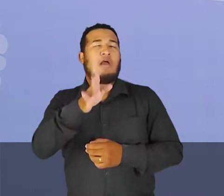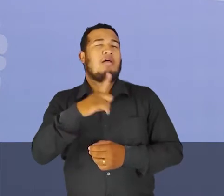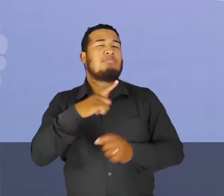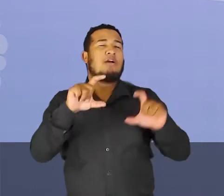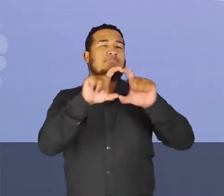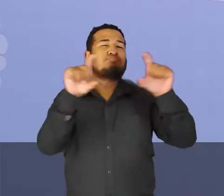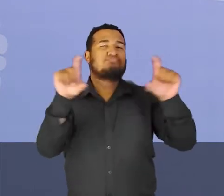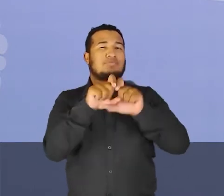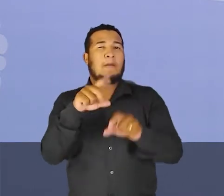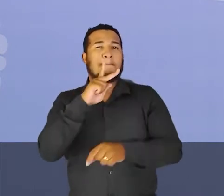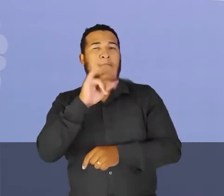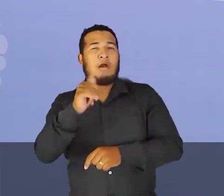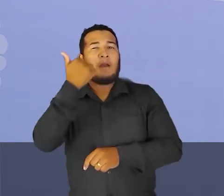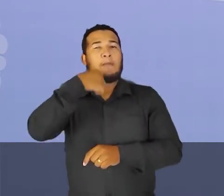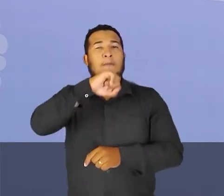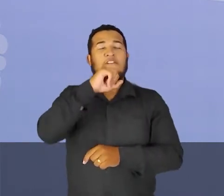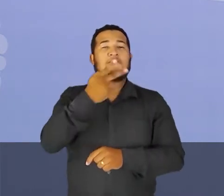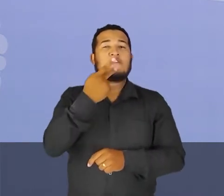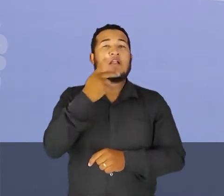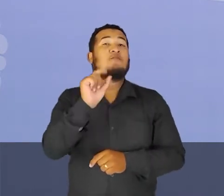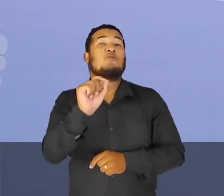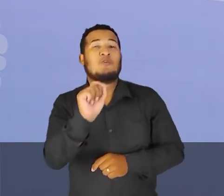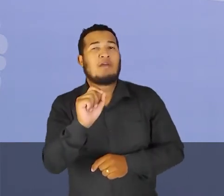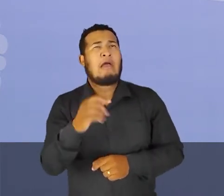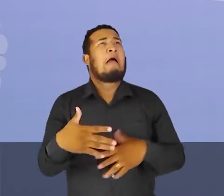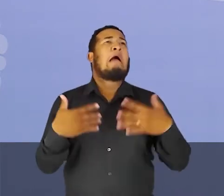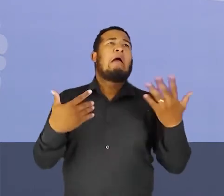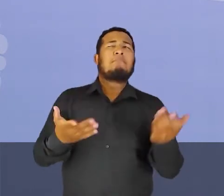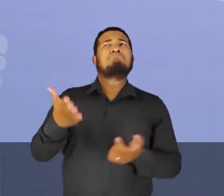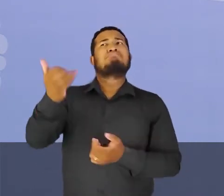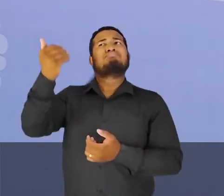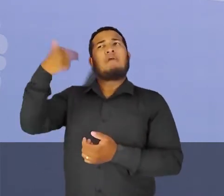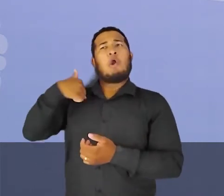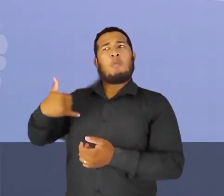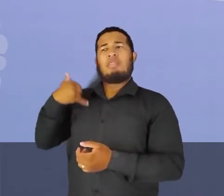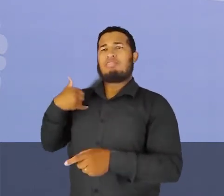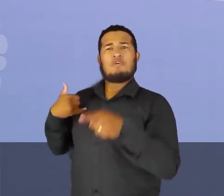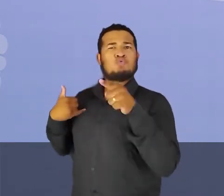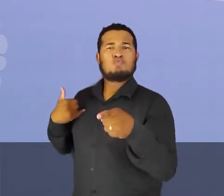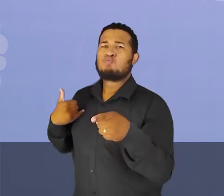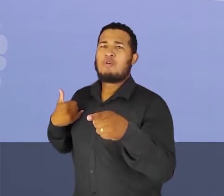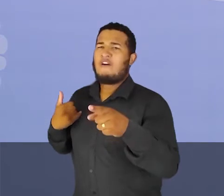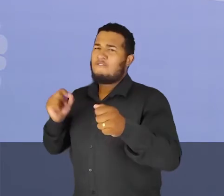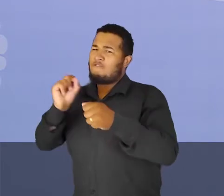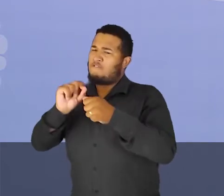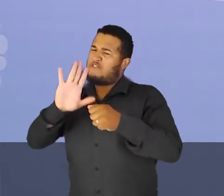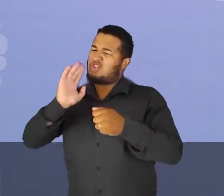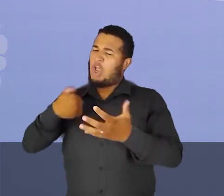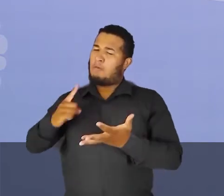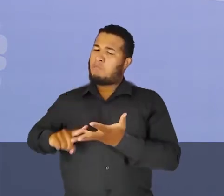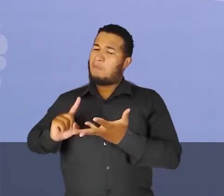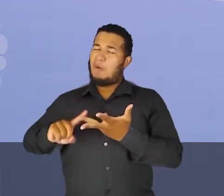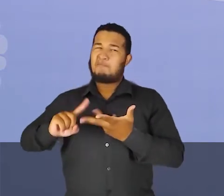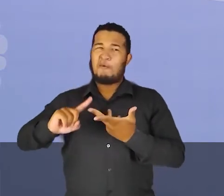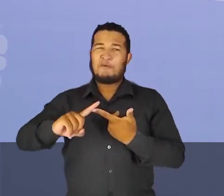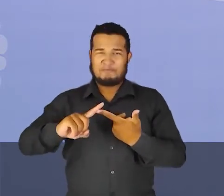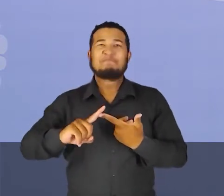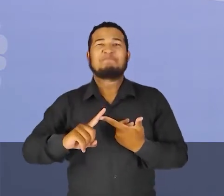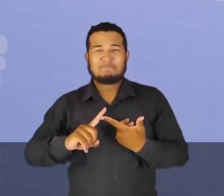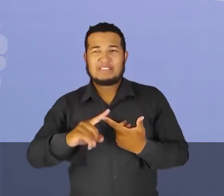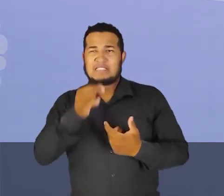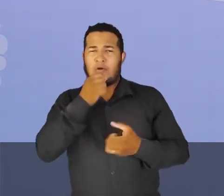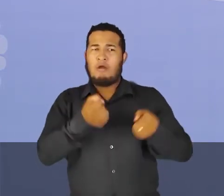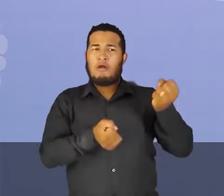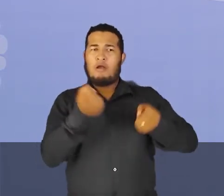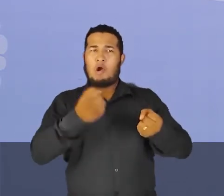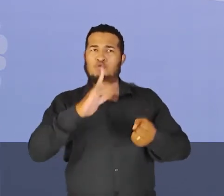ter ouvido aquela expressão dos seus pais, dos seus avós, que diziam o seguinte: quando eu tinha a sua idade, eu já tinha conquistado tantas coisas,